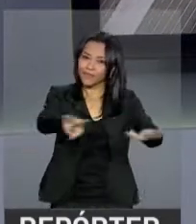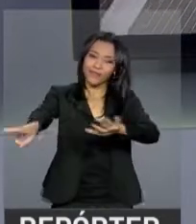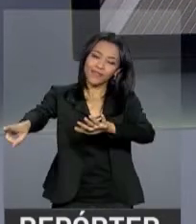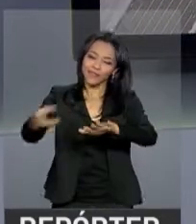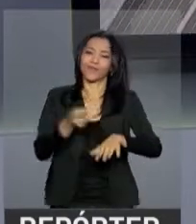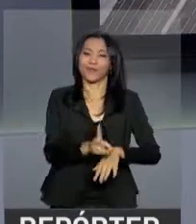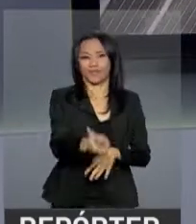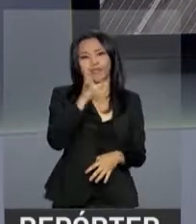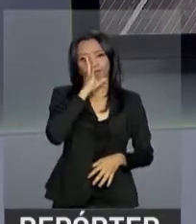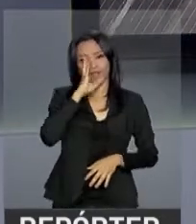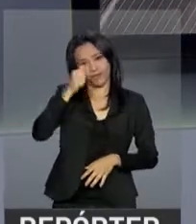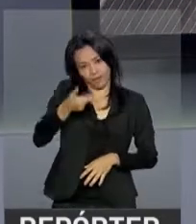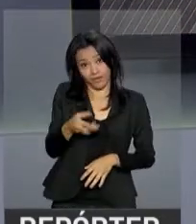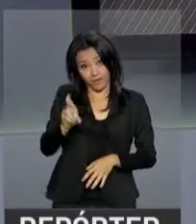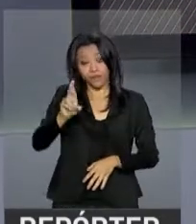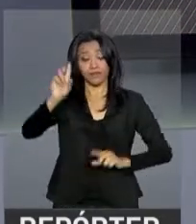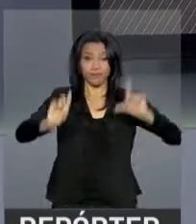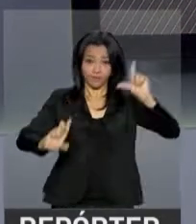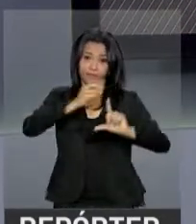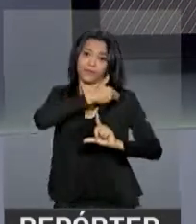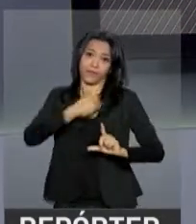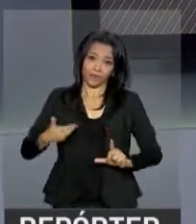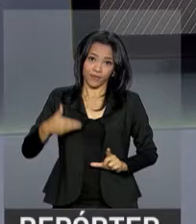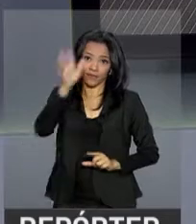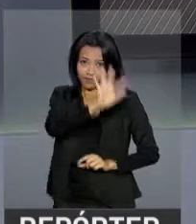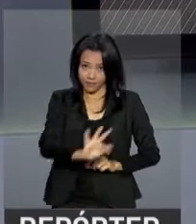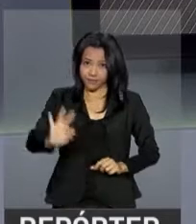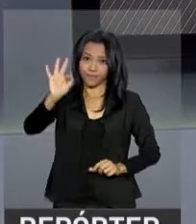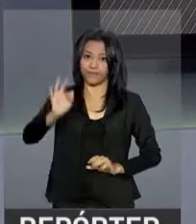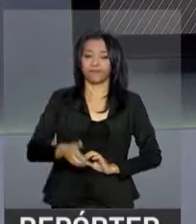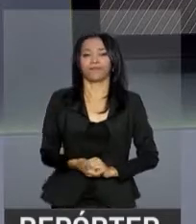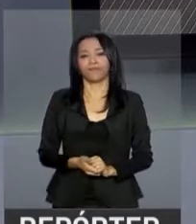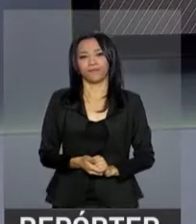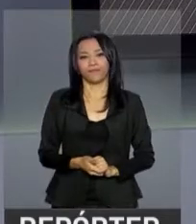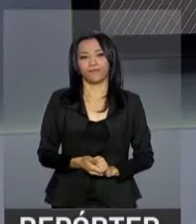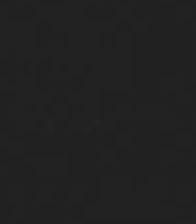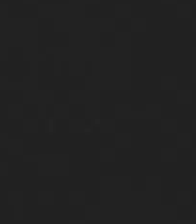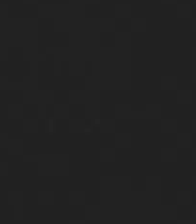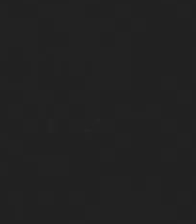e continue com a gente aqui na nbr a tv do governo federal